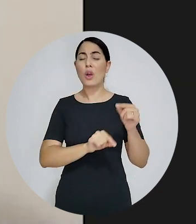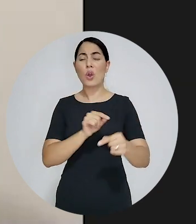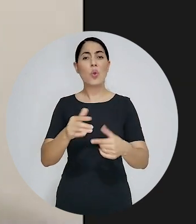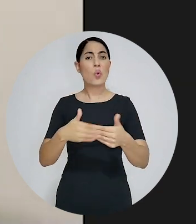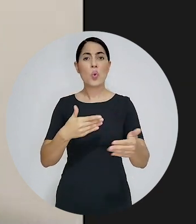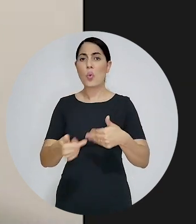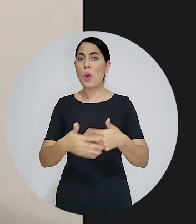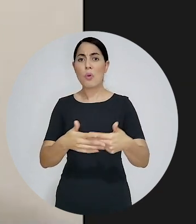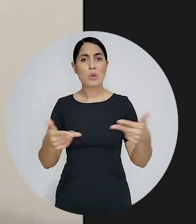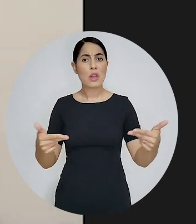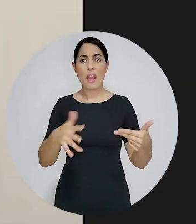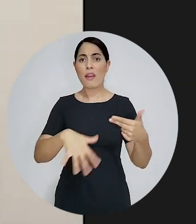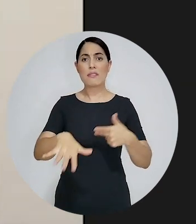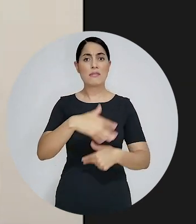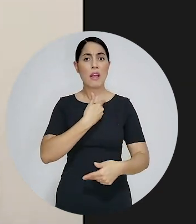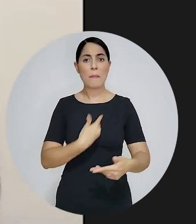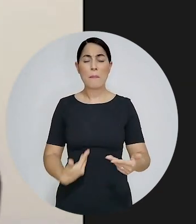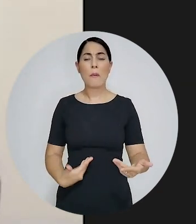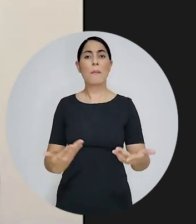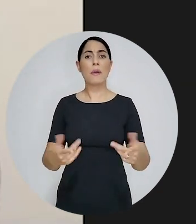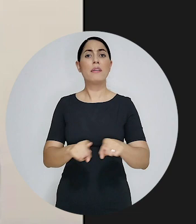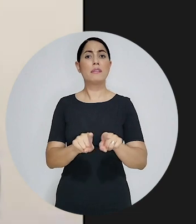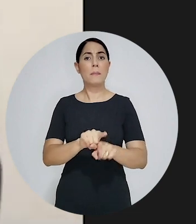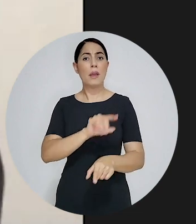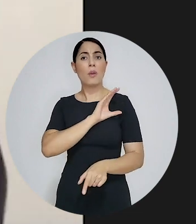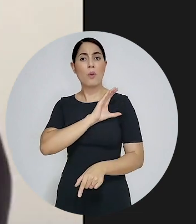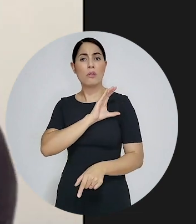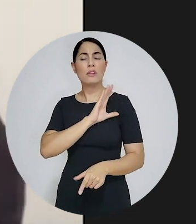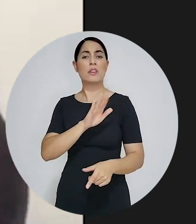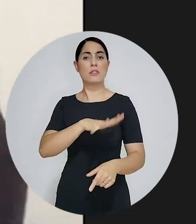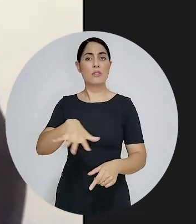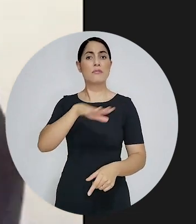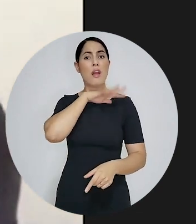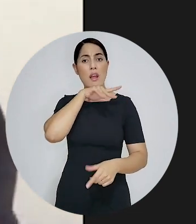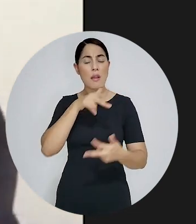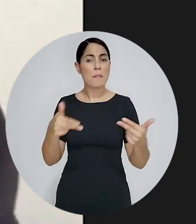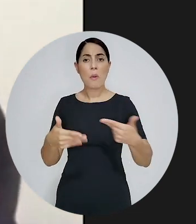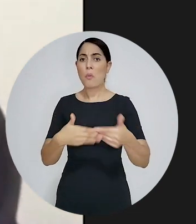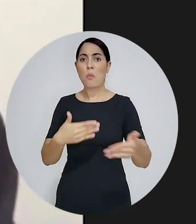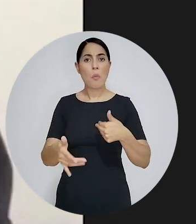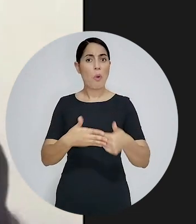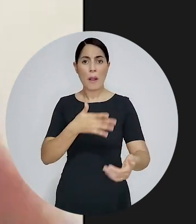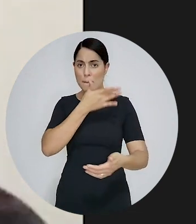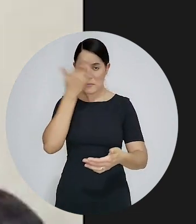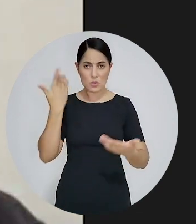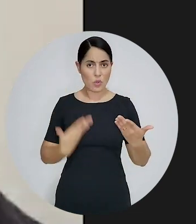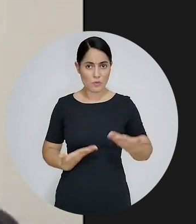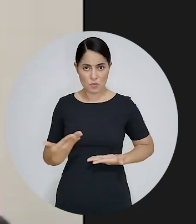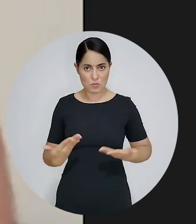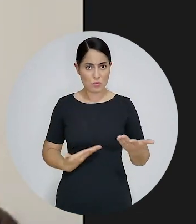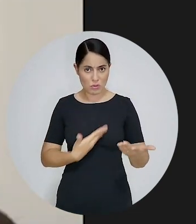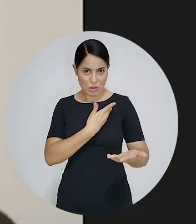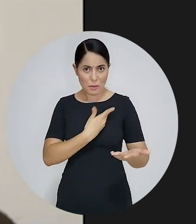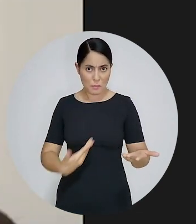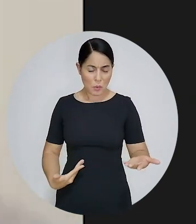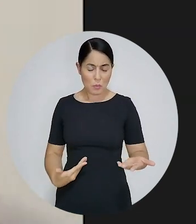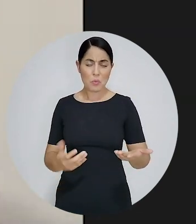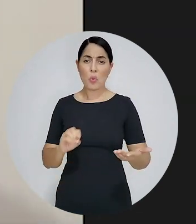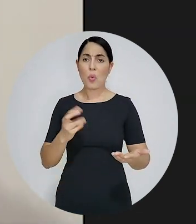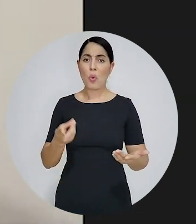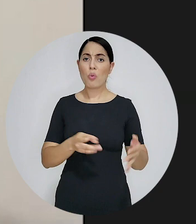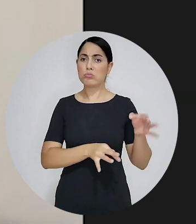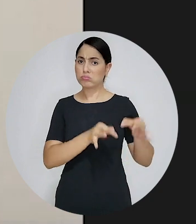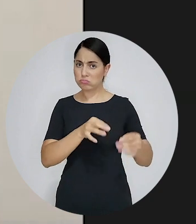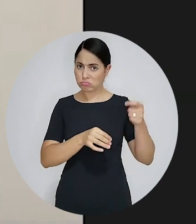proibiu qualquer agente público, prefeito, governador, secretário municipal dos animais, coordenação dos animais, qualquer agente público e